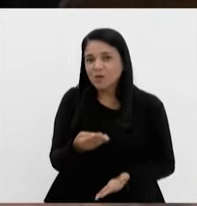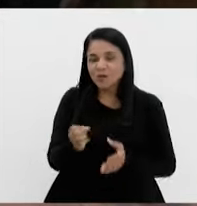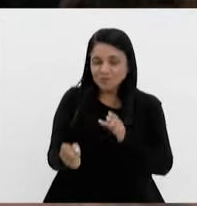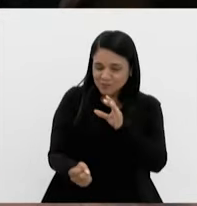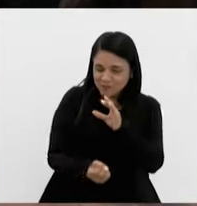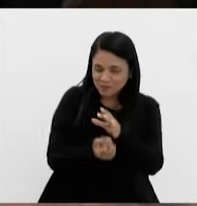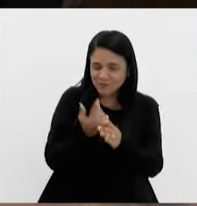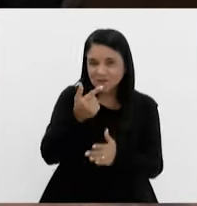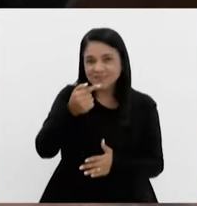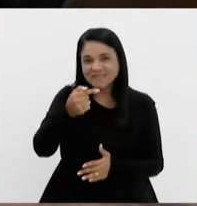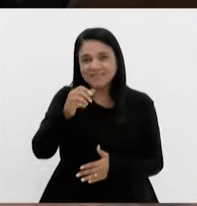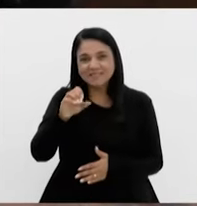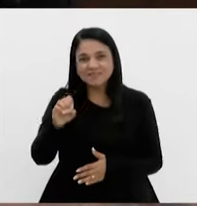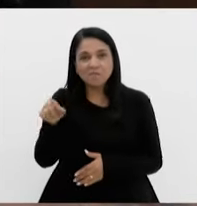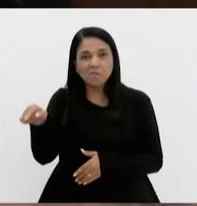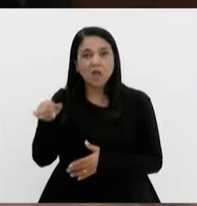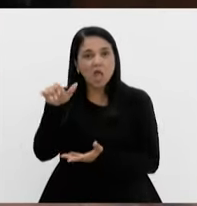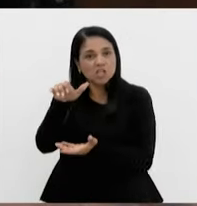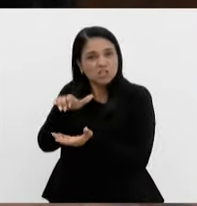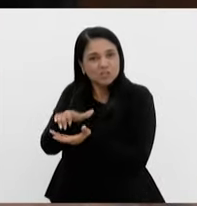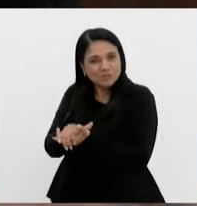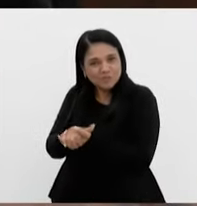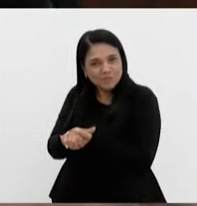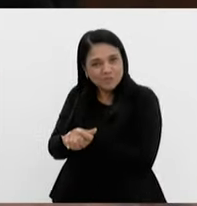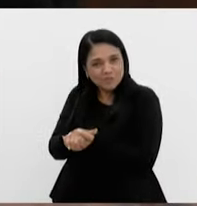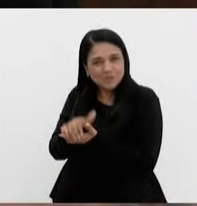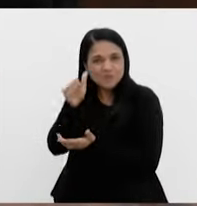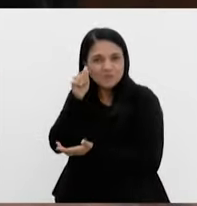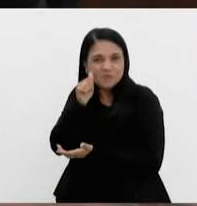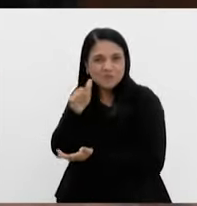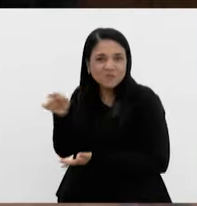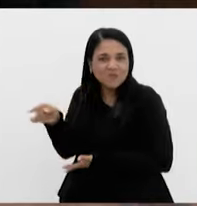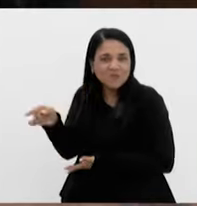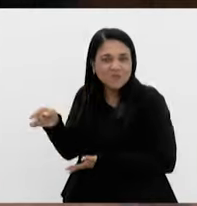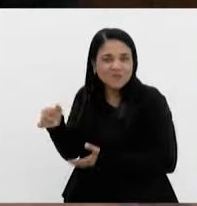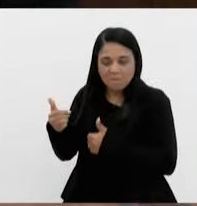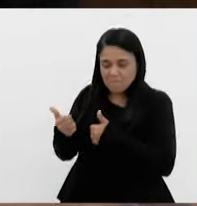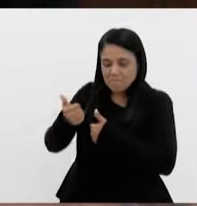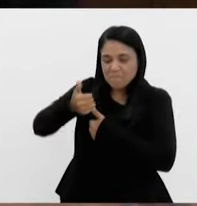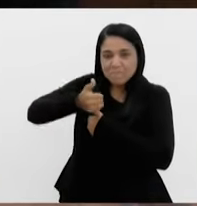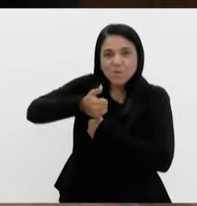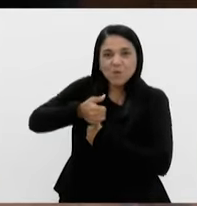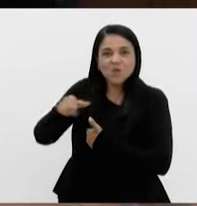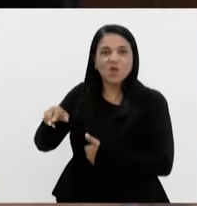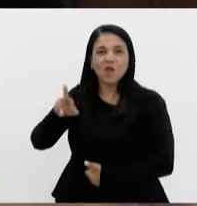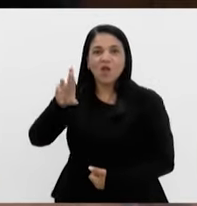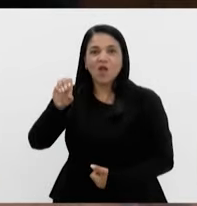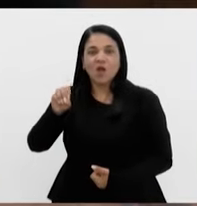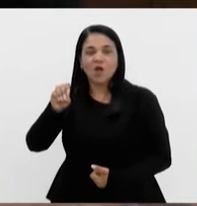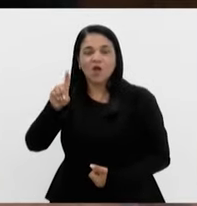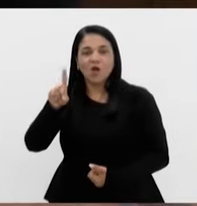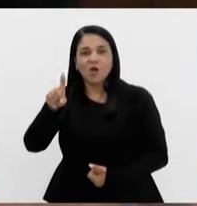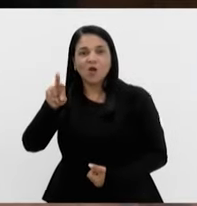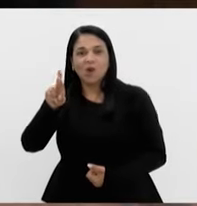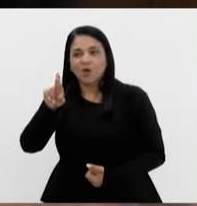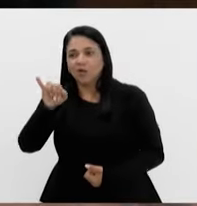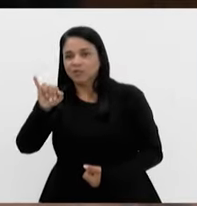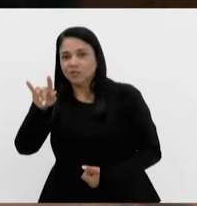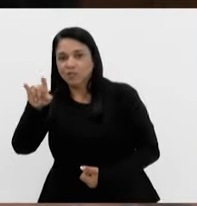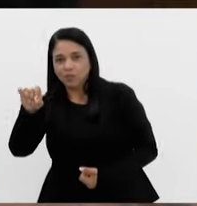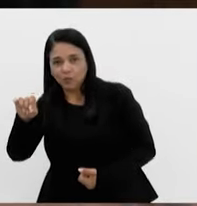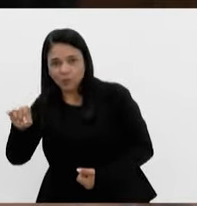secretaria PR mulher de Rodrigo Neves é uma cabada de emprego danada nepotismo comendo